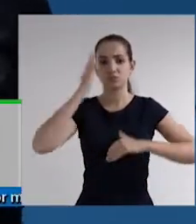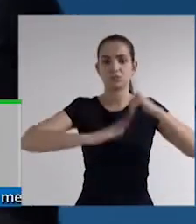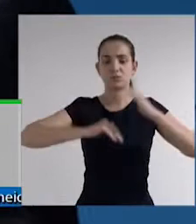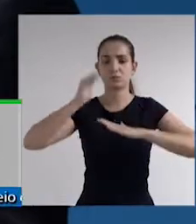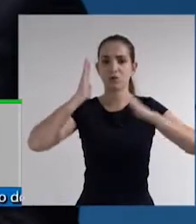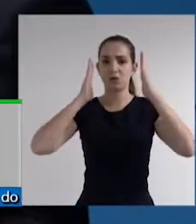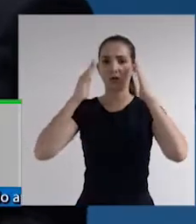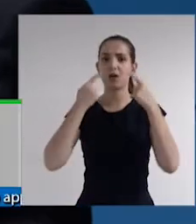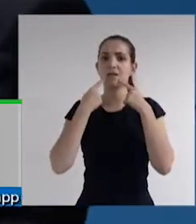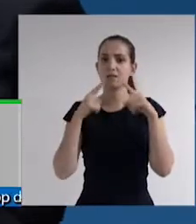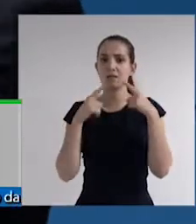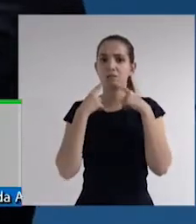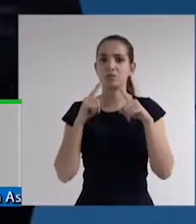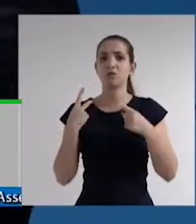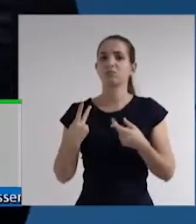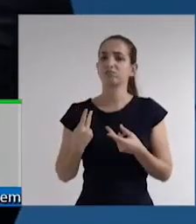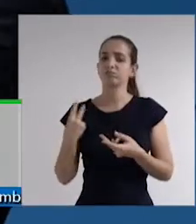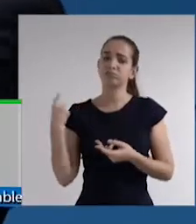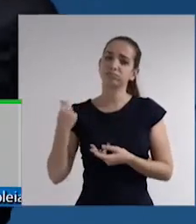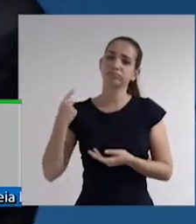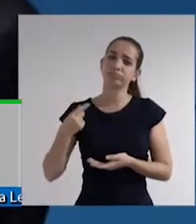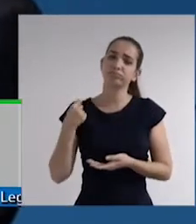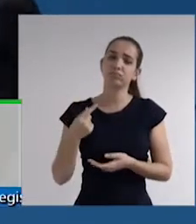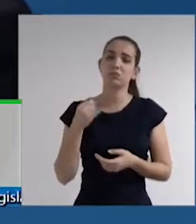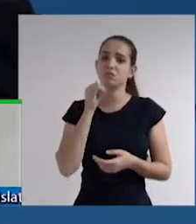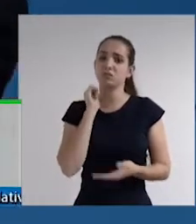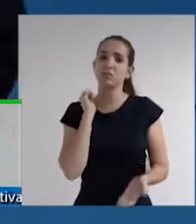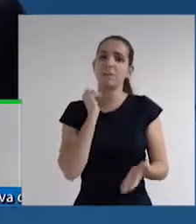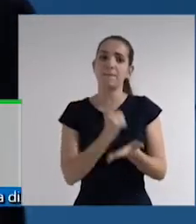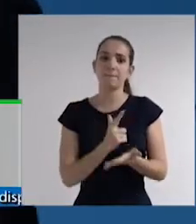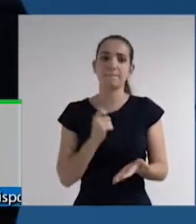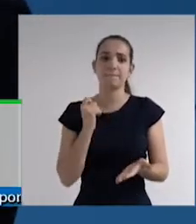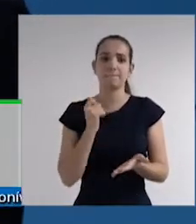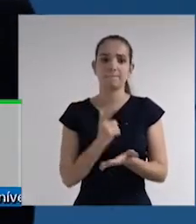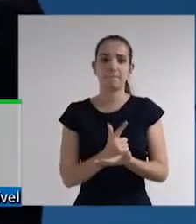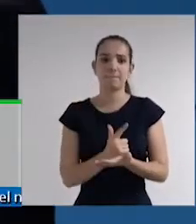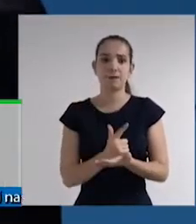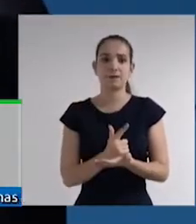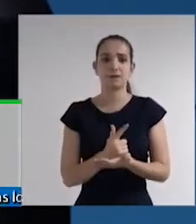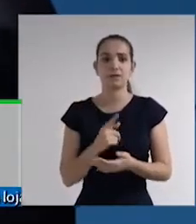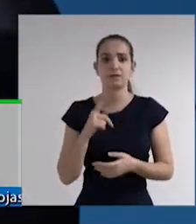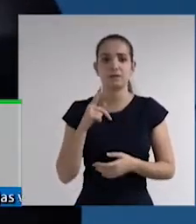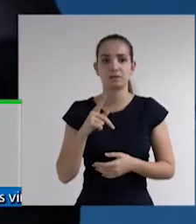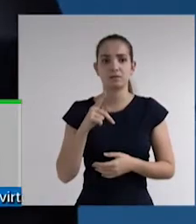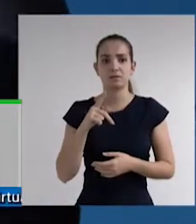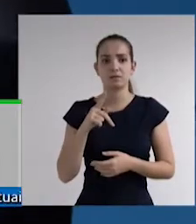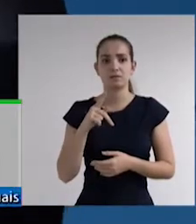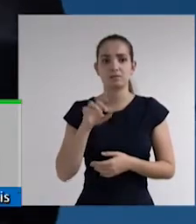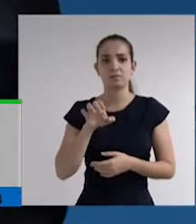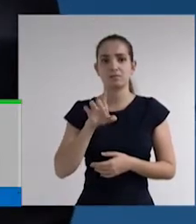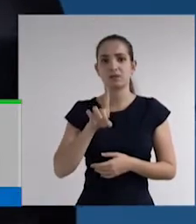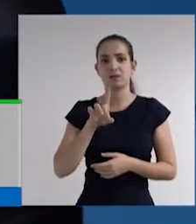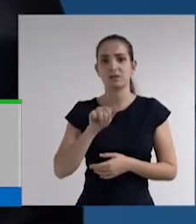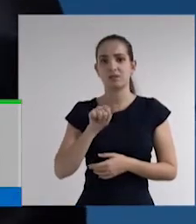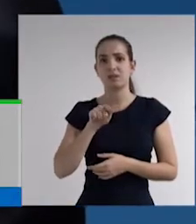faz muito tempo, por exemplo, essa questão de pagar pedágio de carreta vazia. Só para concluir, senhor presidente, eu acho que é interessante esse debate.